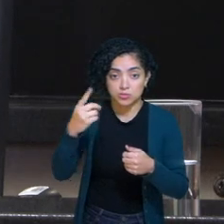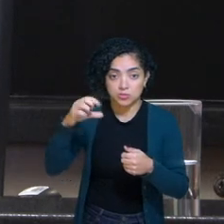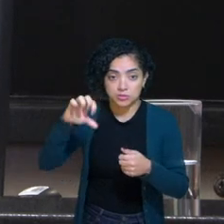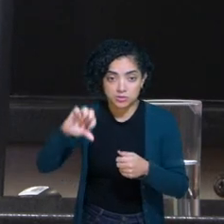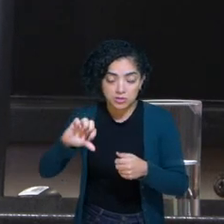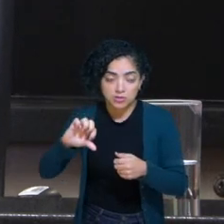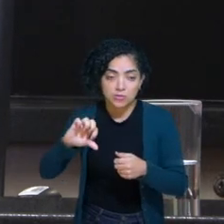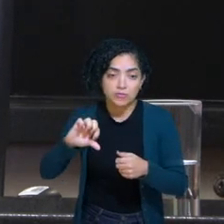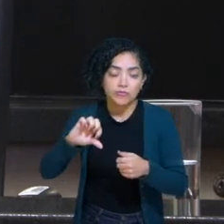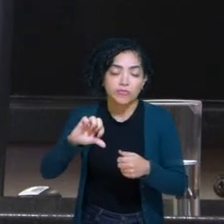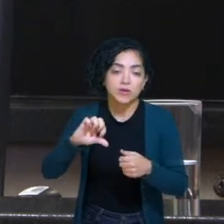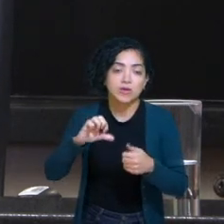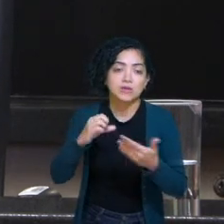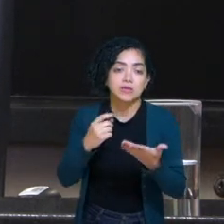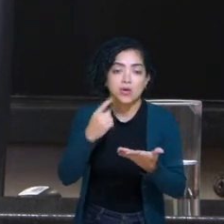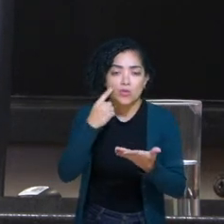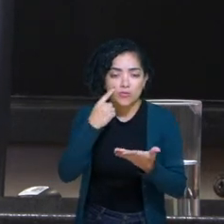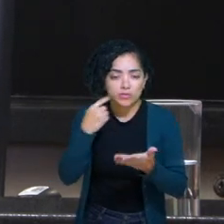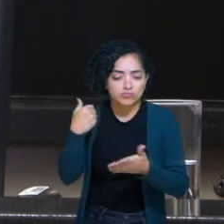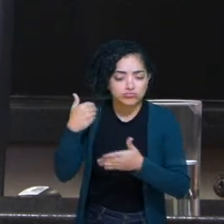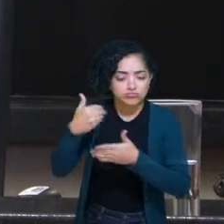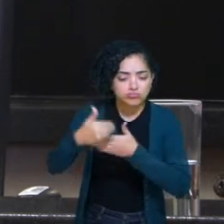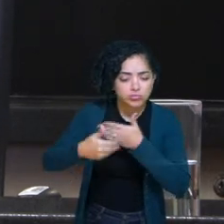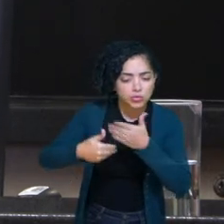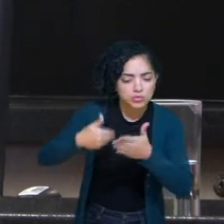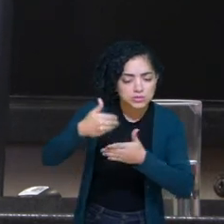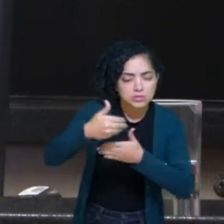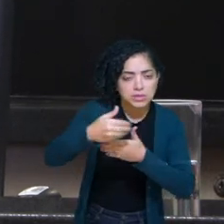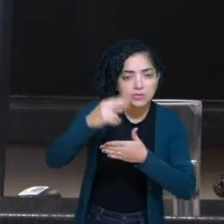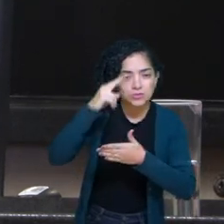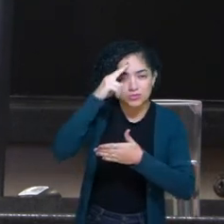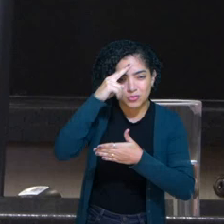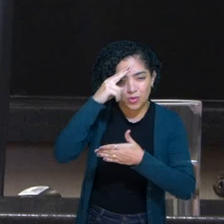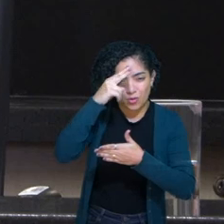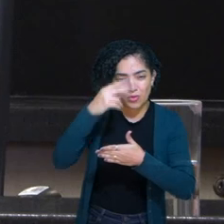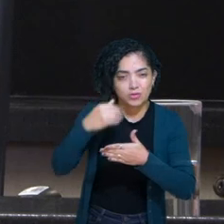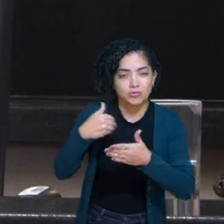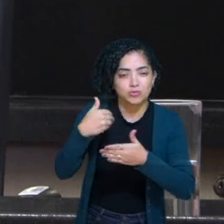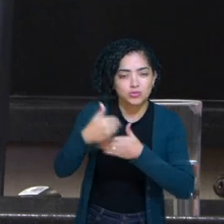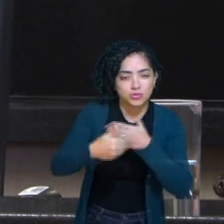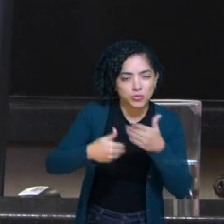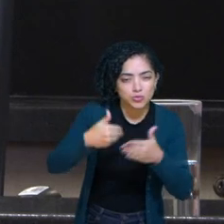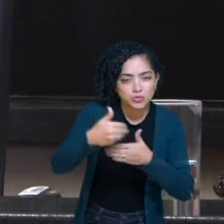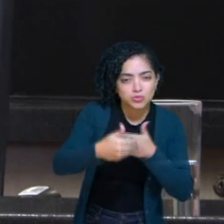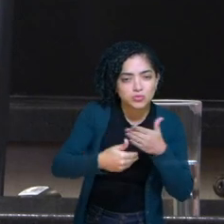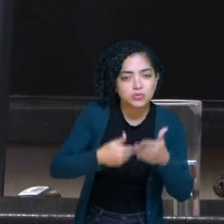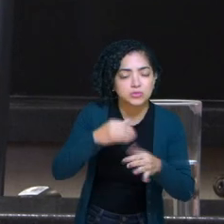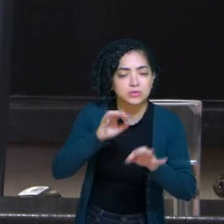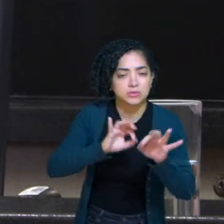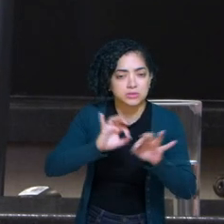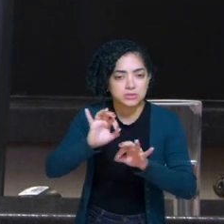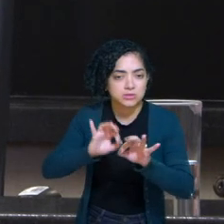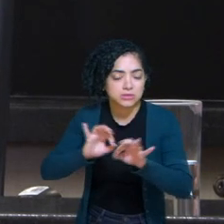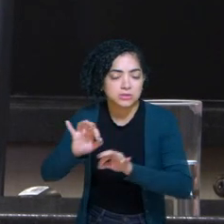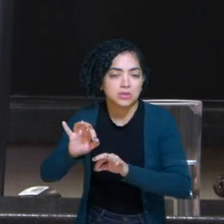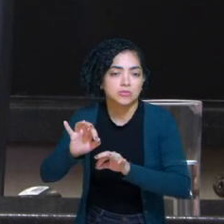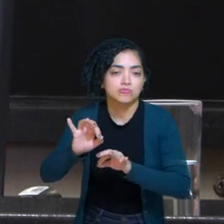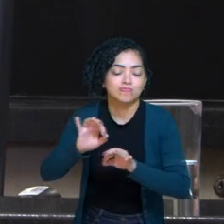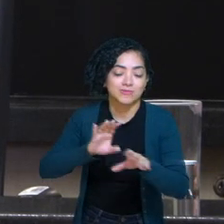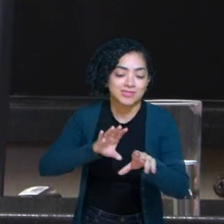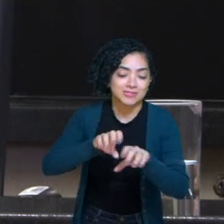consideração todo o processo histórico de construção das diretrizes de formação de professores